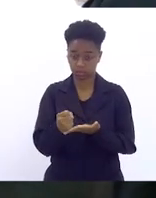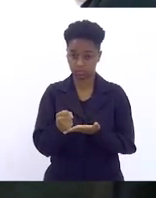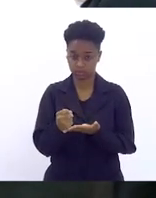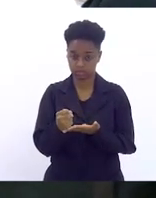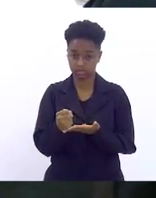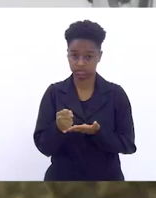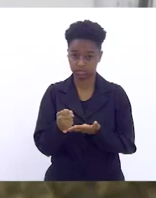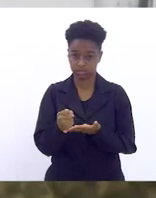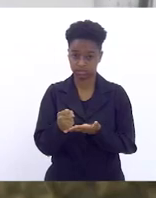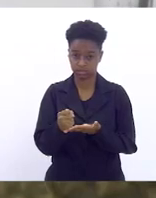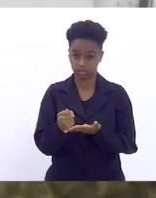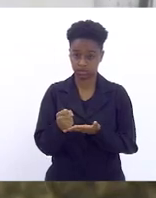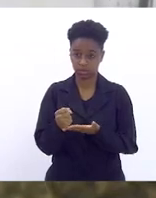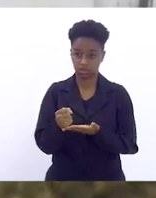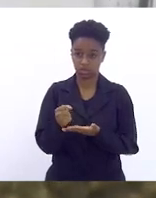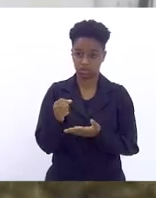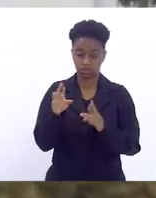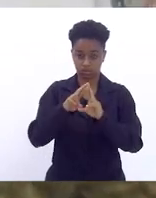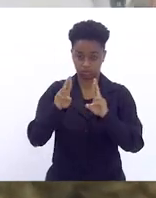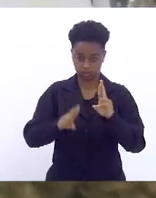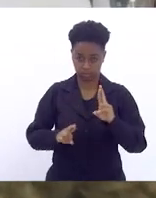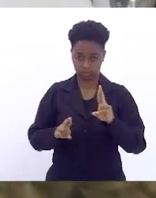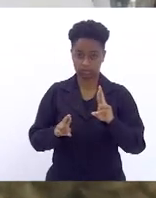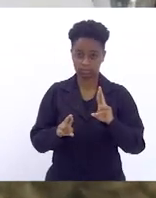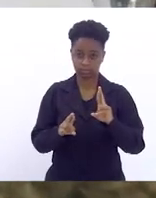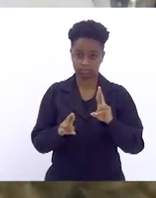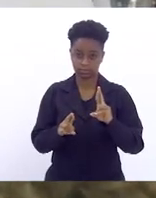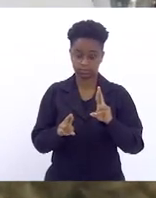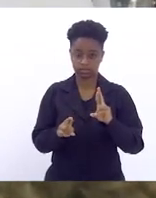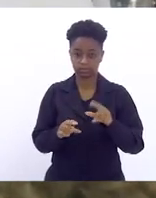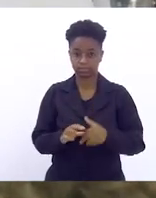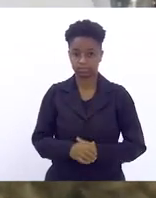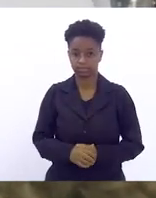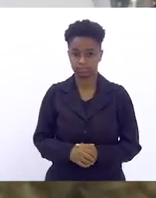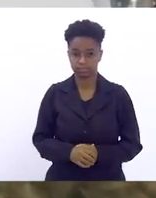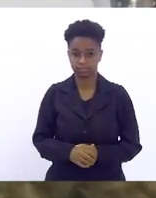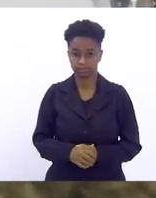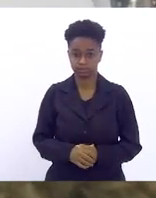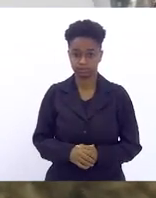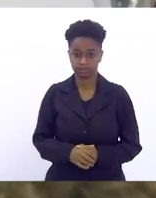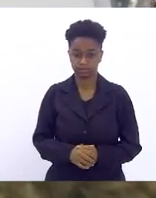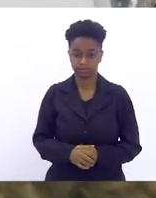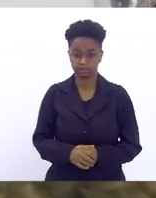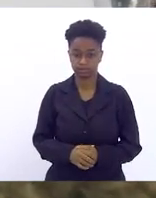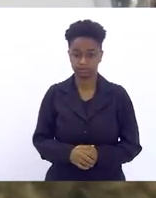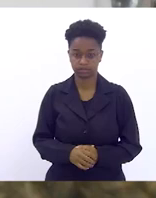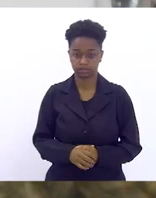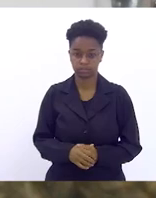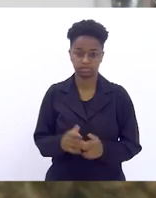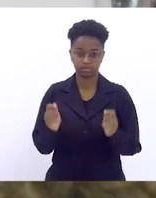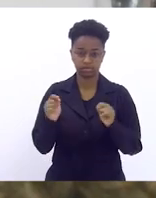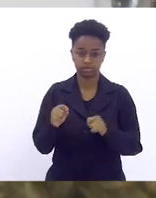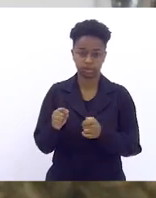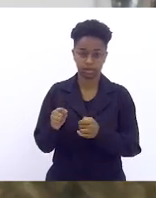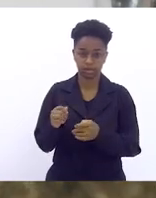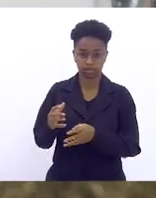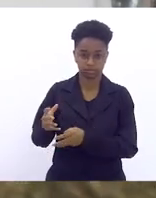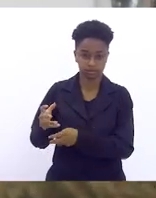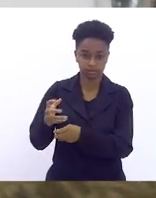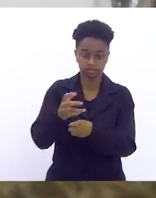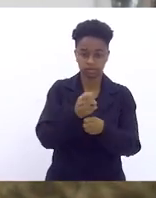a Universidade Federal do Rio de Janeiro para mensurar e